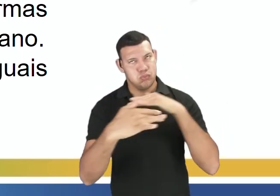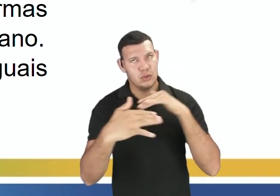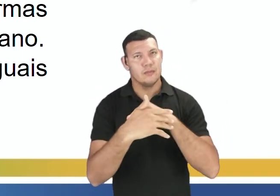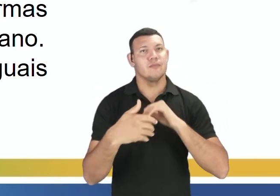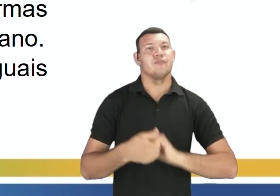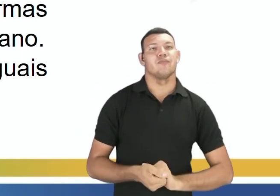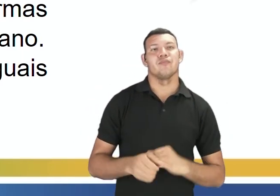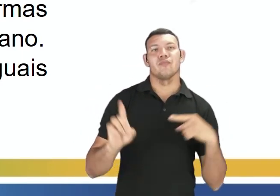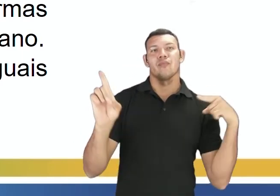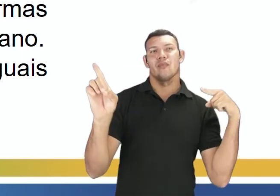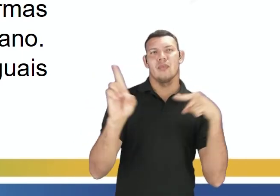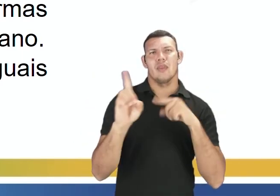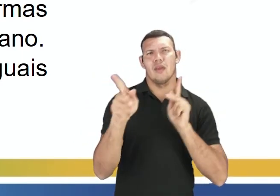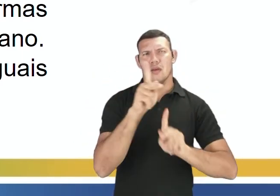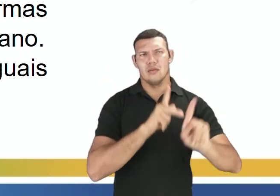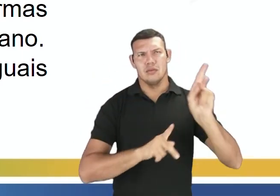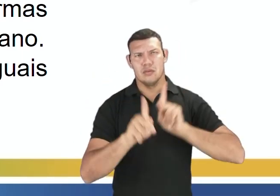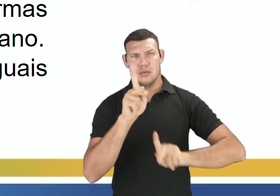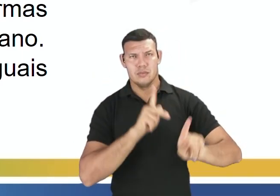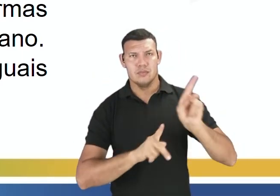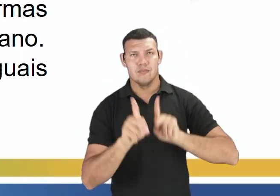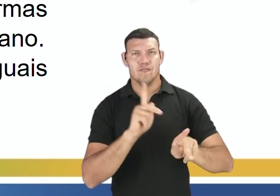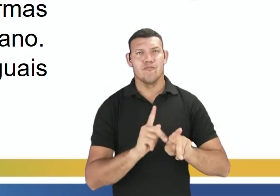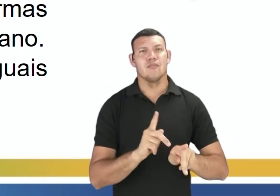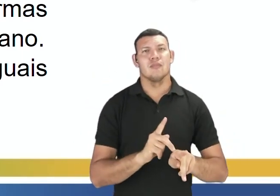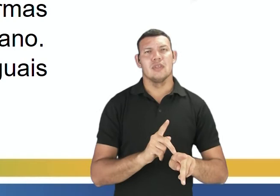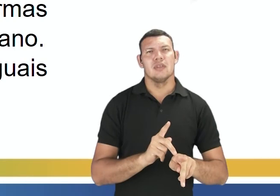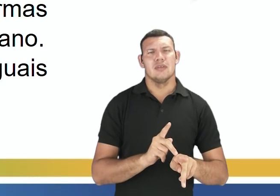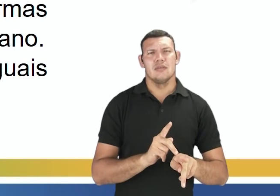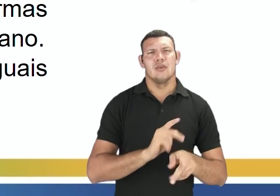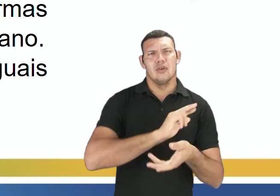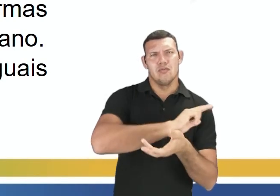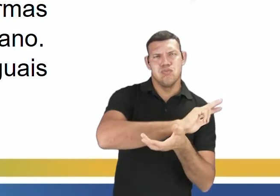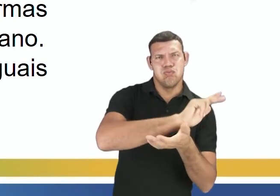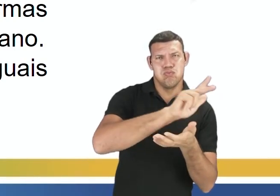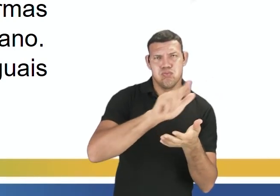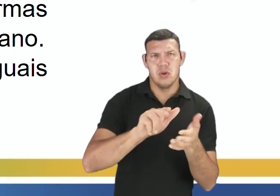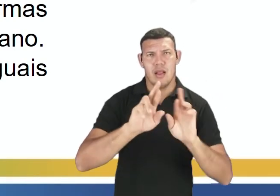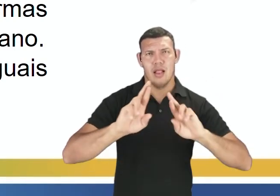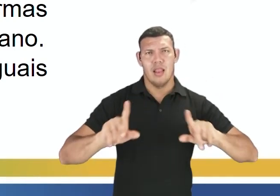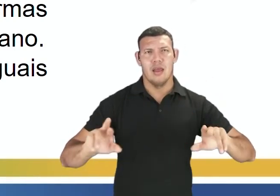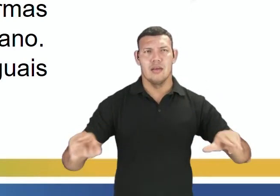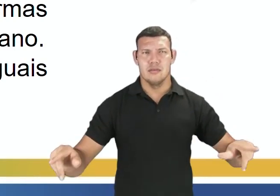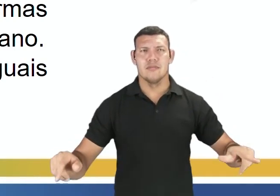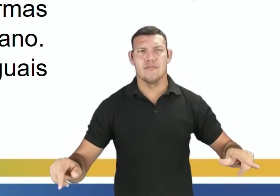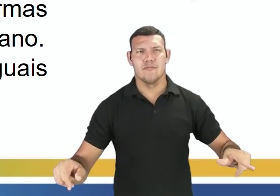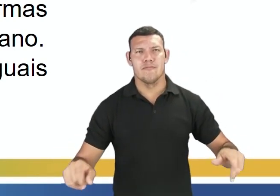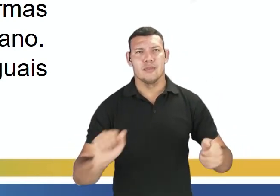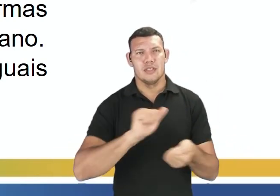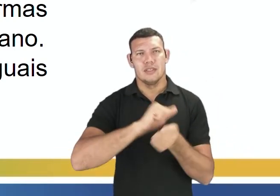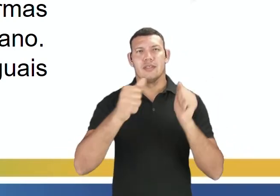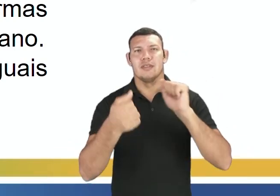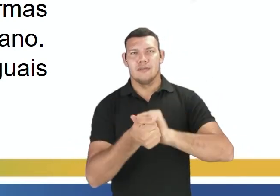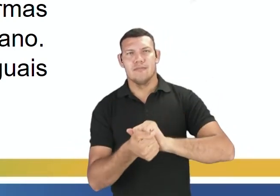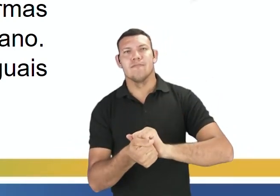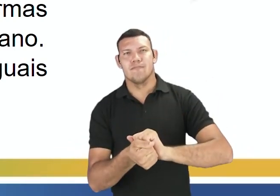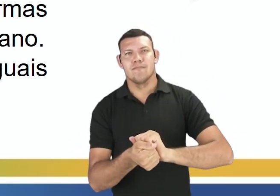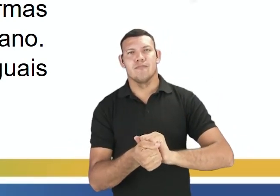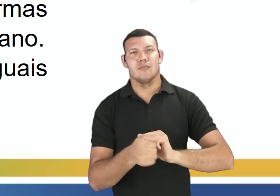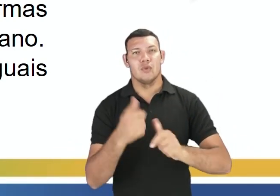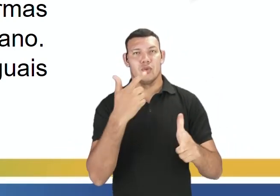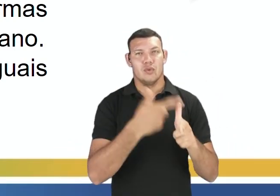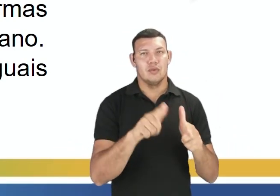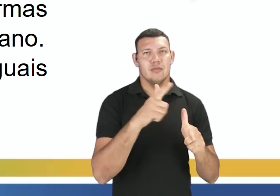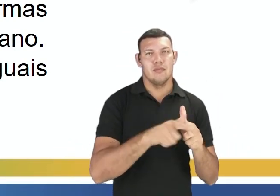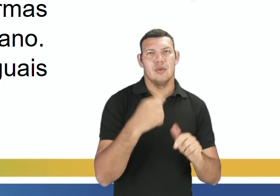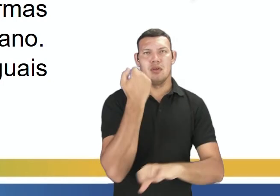urbana encontra-se diferentes formas de adaptação na adversidade do ambiente urbano. E letra E. O contraste de